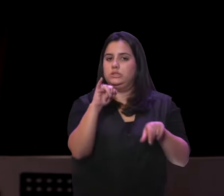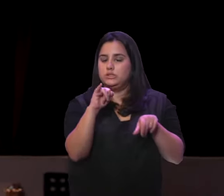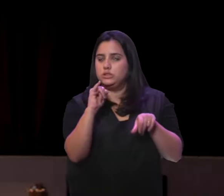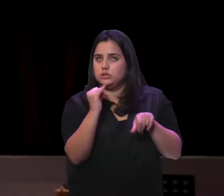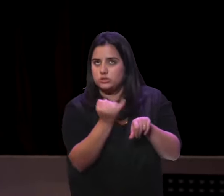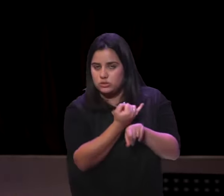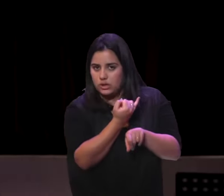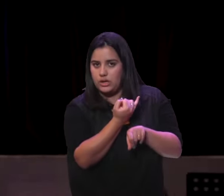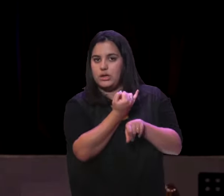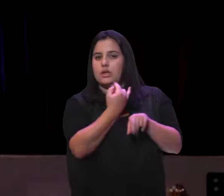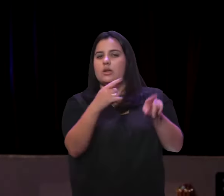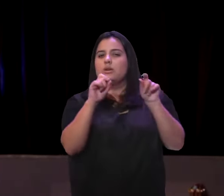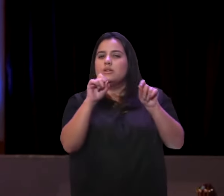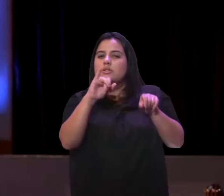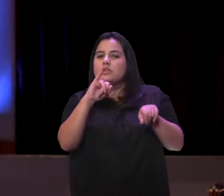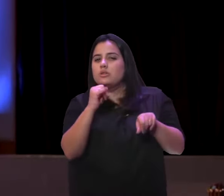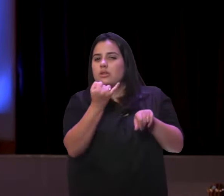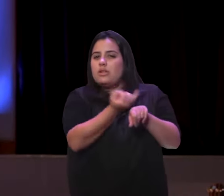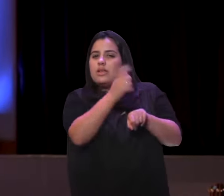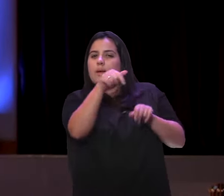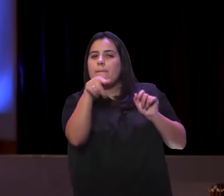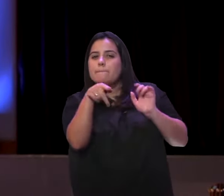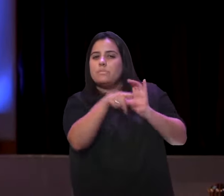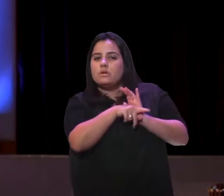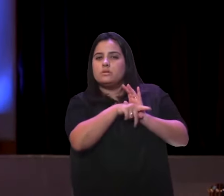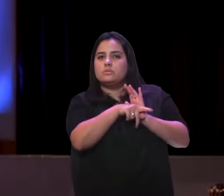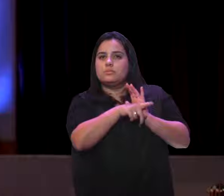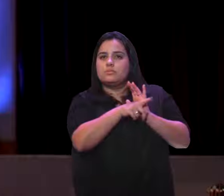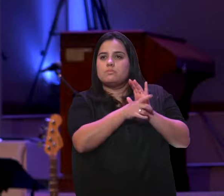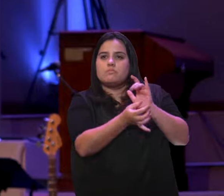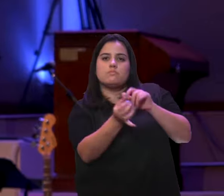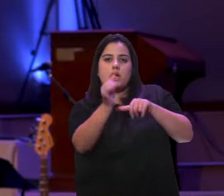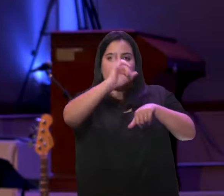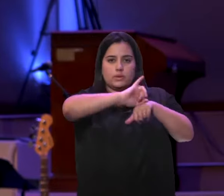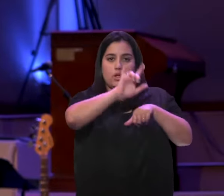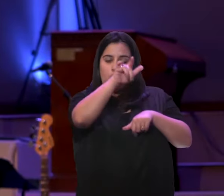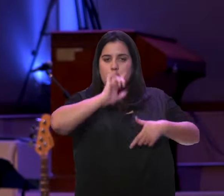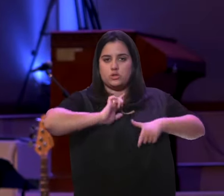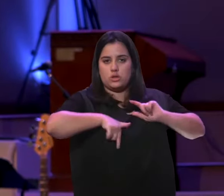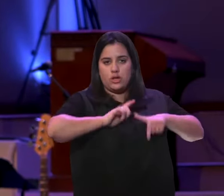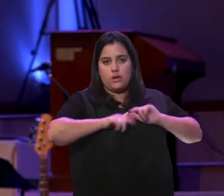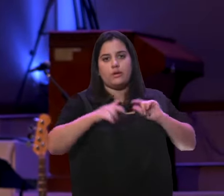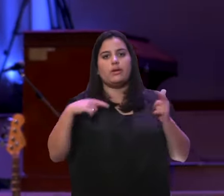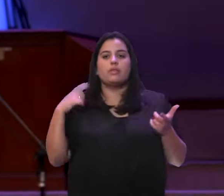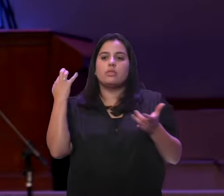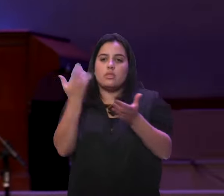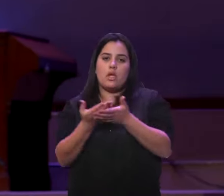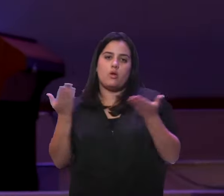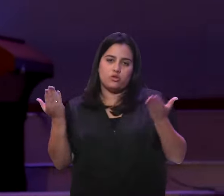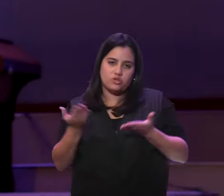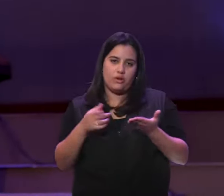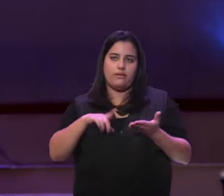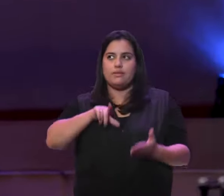torna Jerusalém a capital do reino de Israel, que está aí até hoje, está tendo um monte de treta lá, mas isso é outra